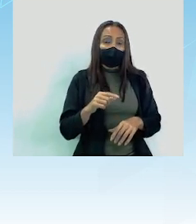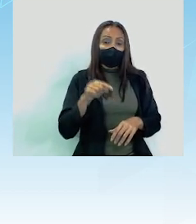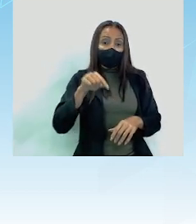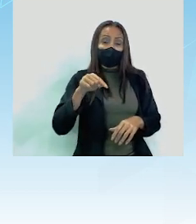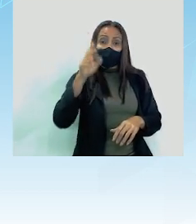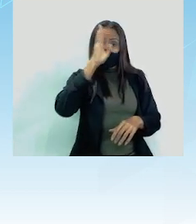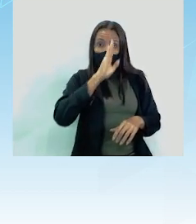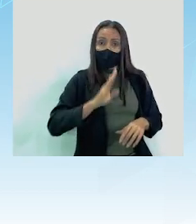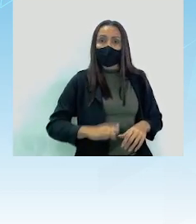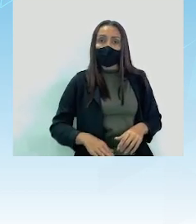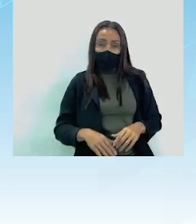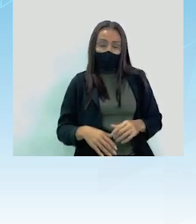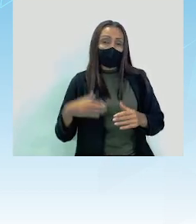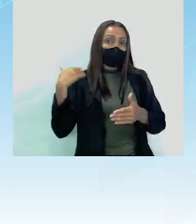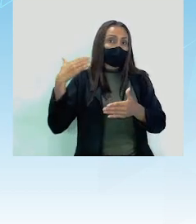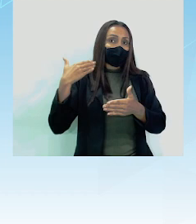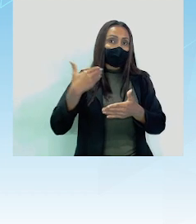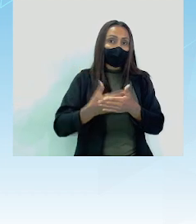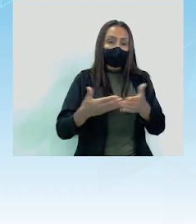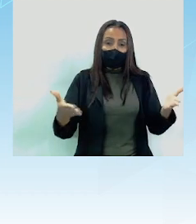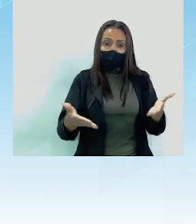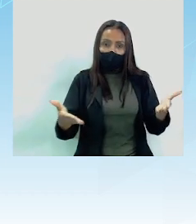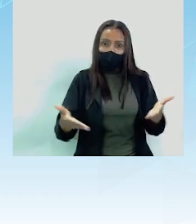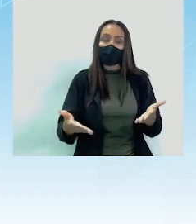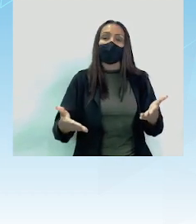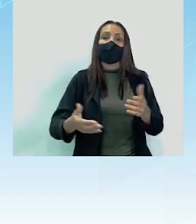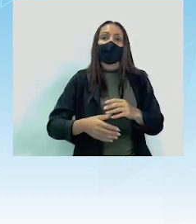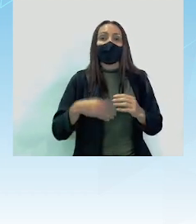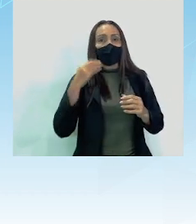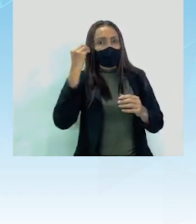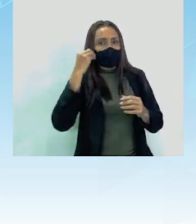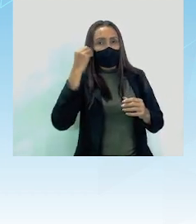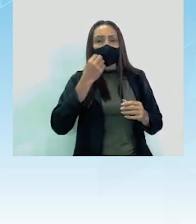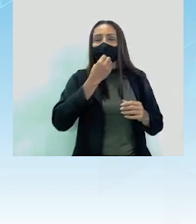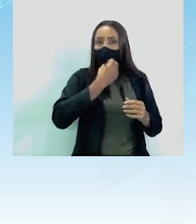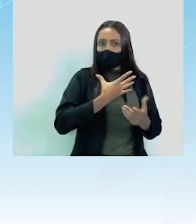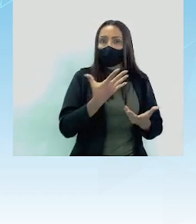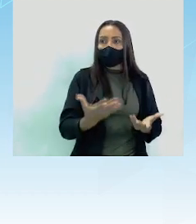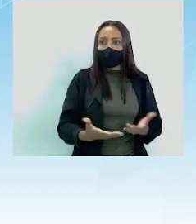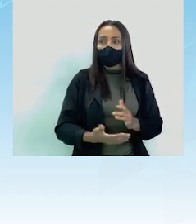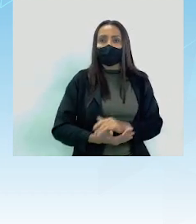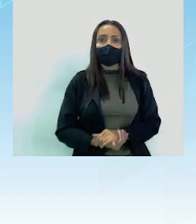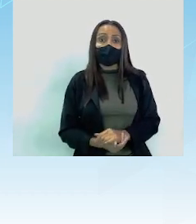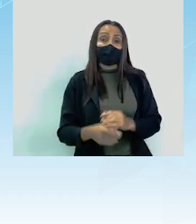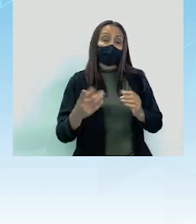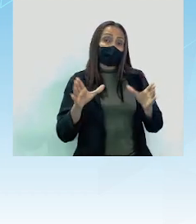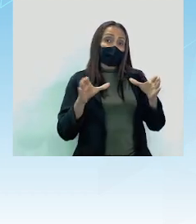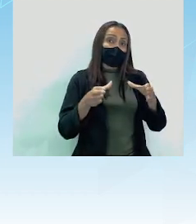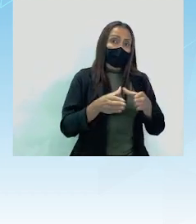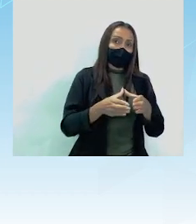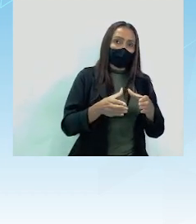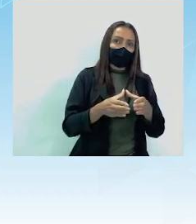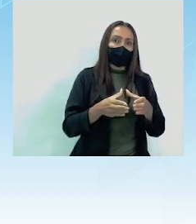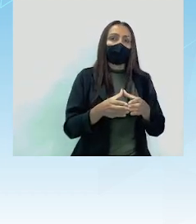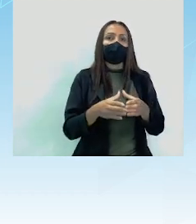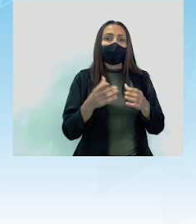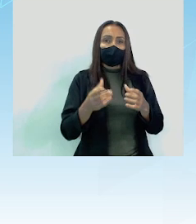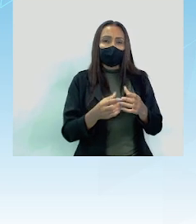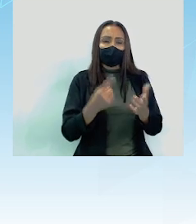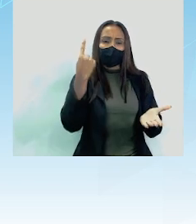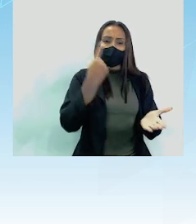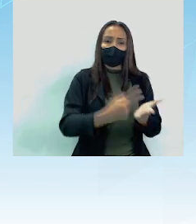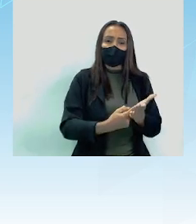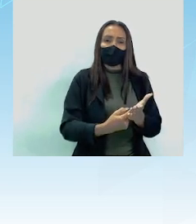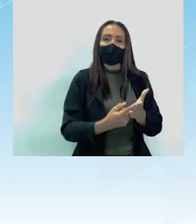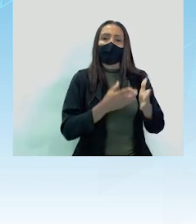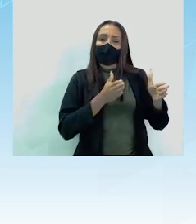legal, eu já participei de provas de trekking de regularidade e é uma experiência muito boa, né, de você estar em equipe, tendo que determinar um percurso, acertar